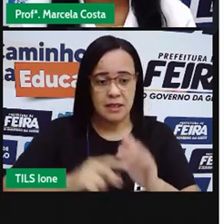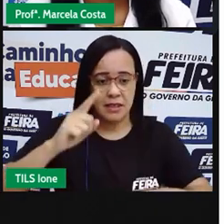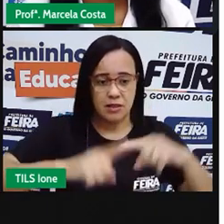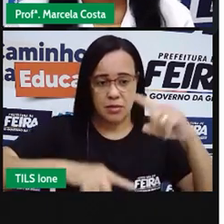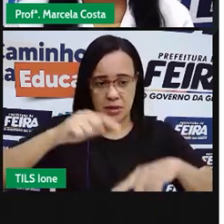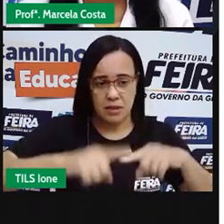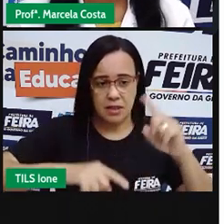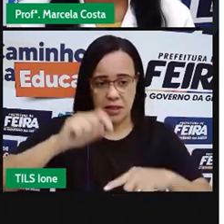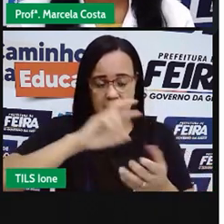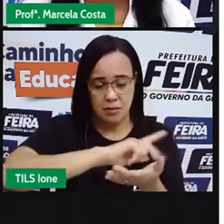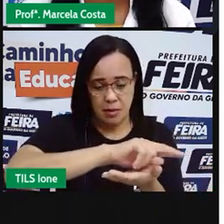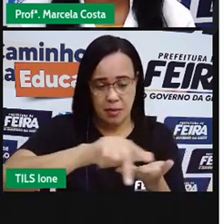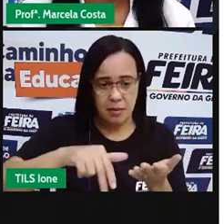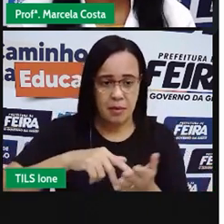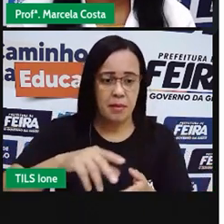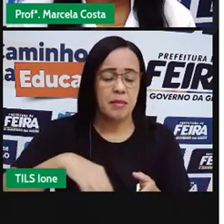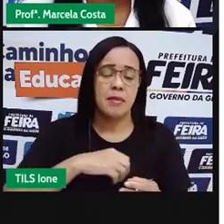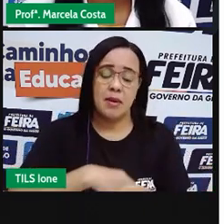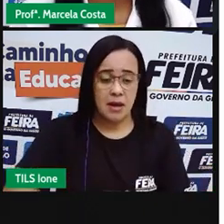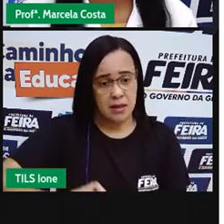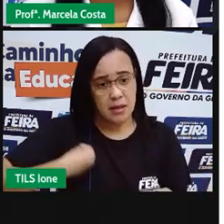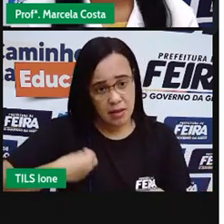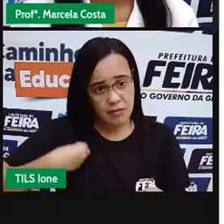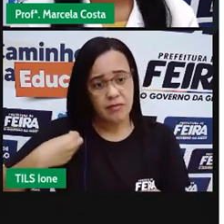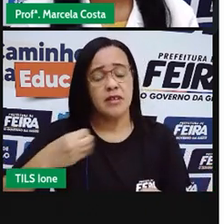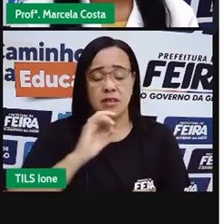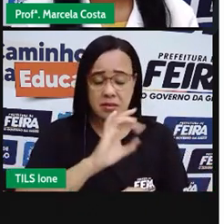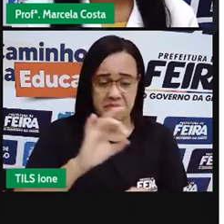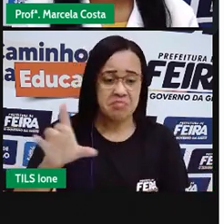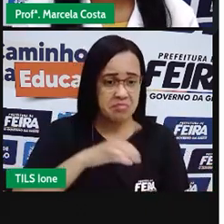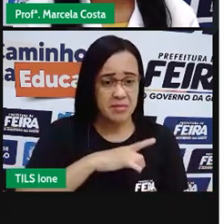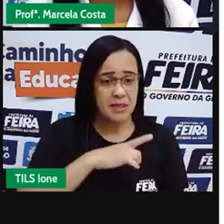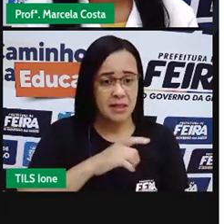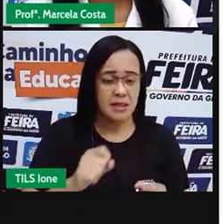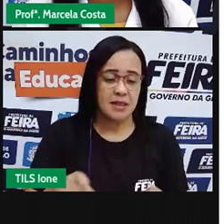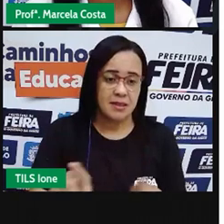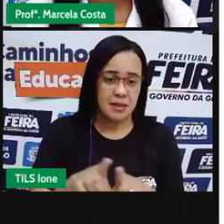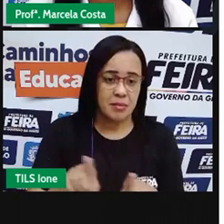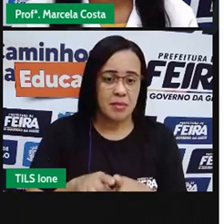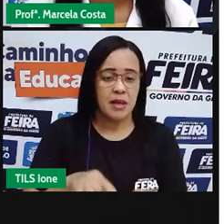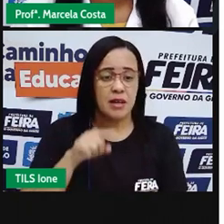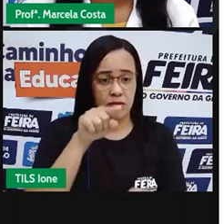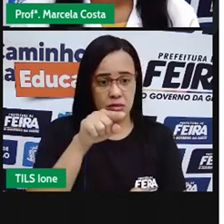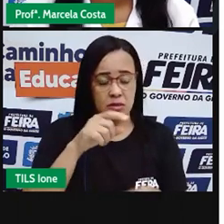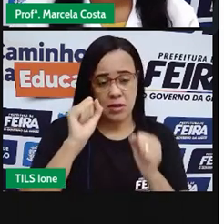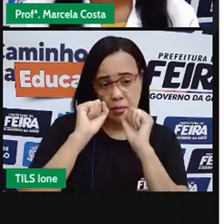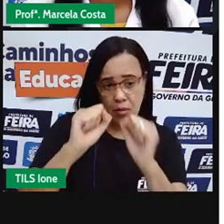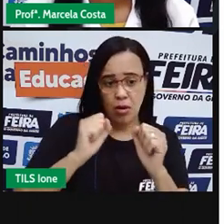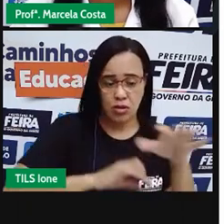cotidiano. Você também vai ser capaz de elaborar e resolver